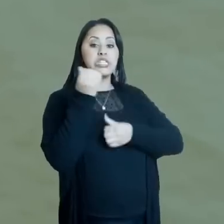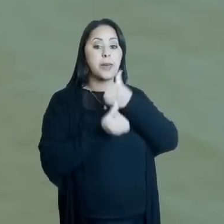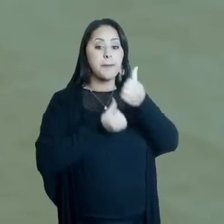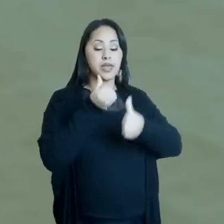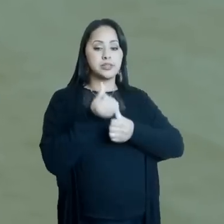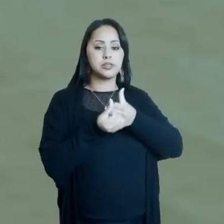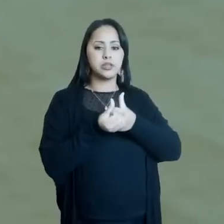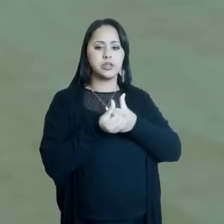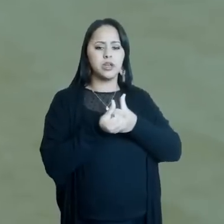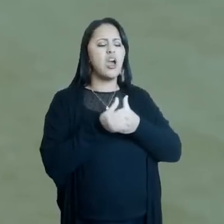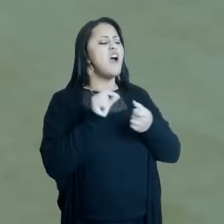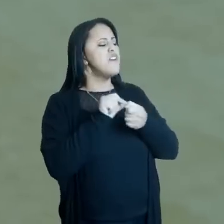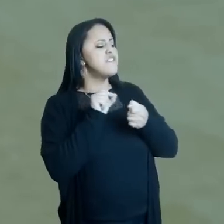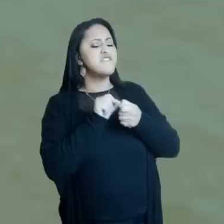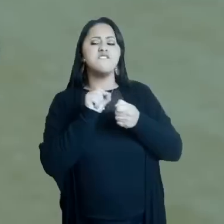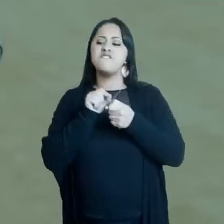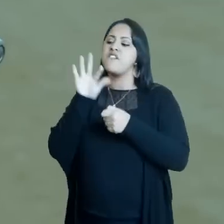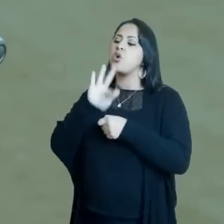de quê?